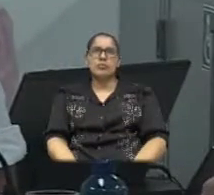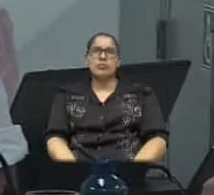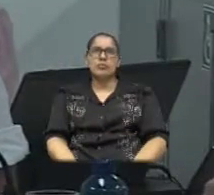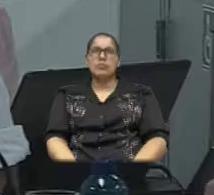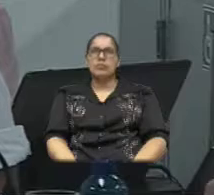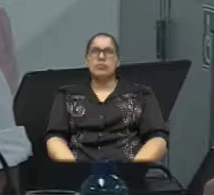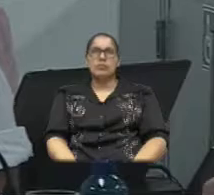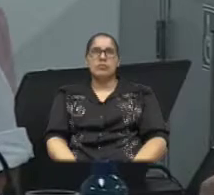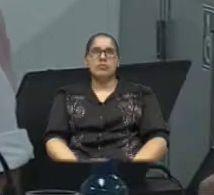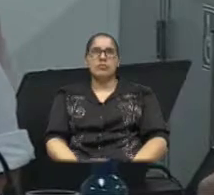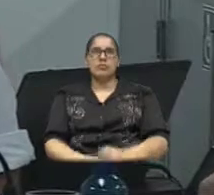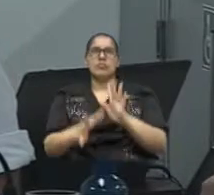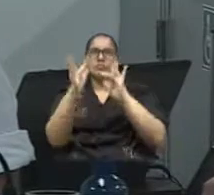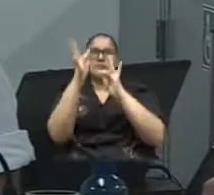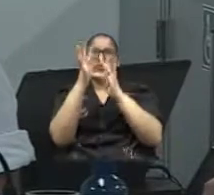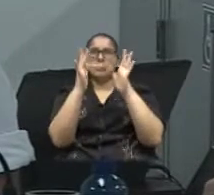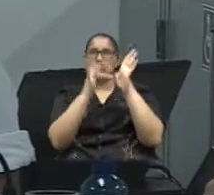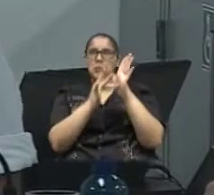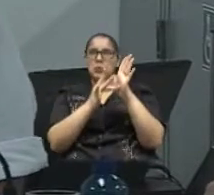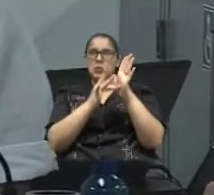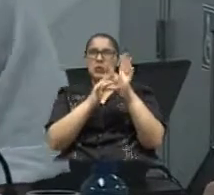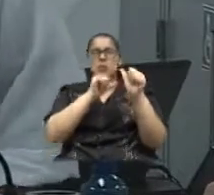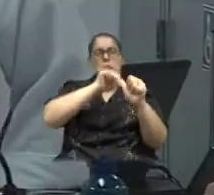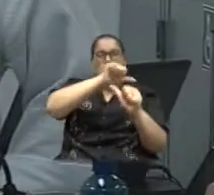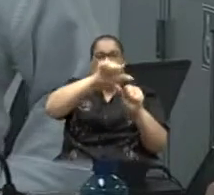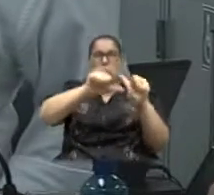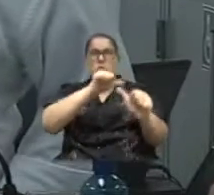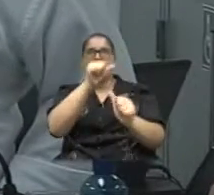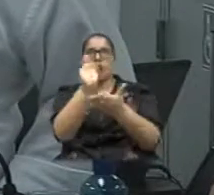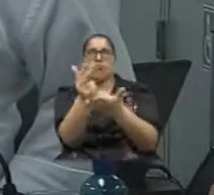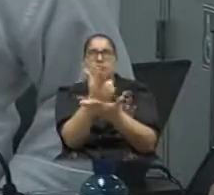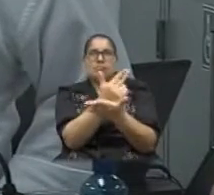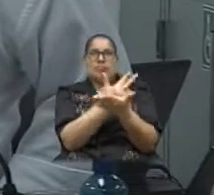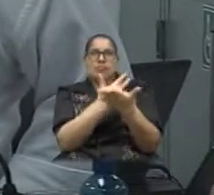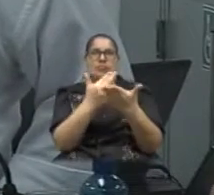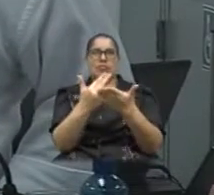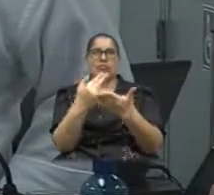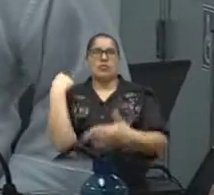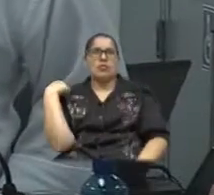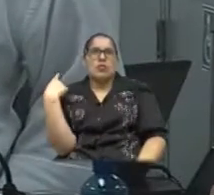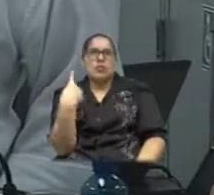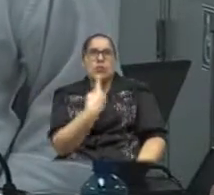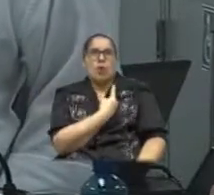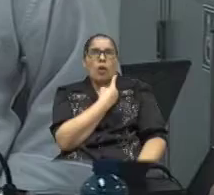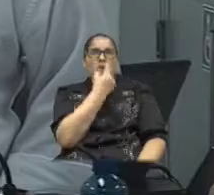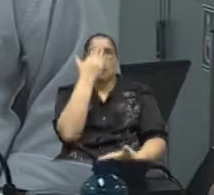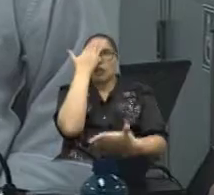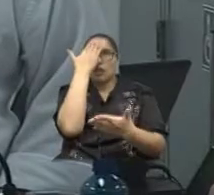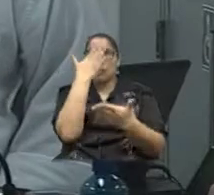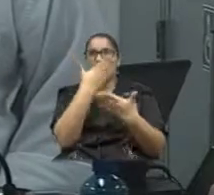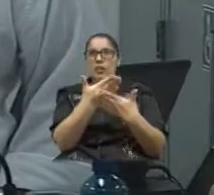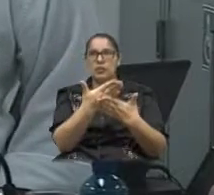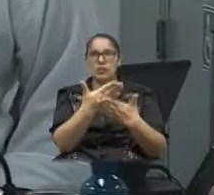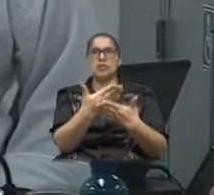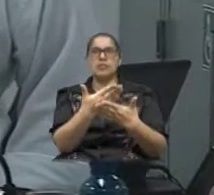Blasfemando contra a imagem de Cristo. Do nosso Cristo, Lemão. Do nosso Cristo, Vaguinho.